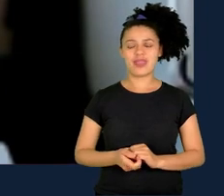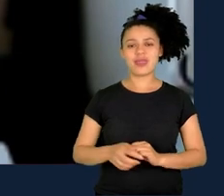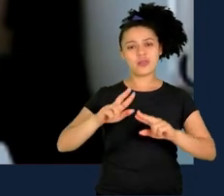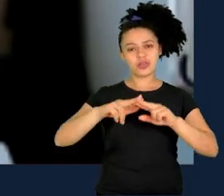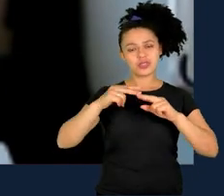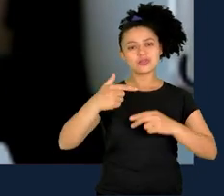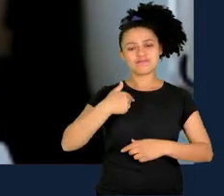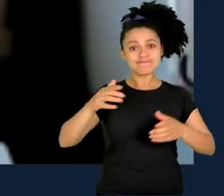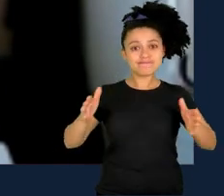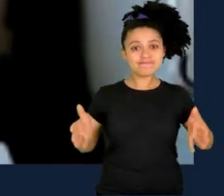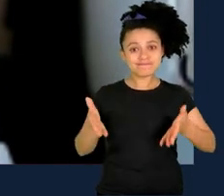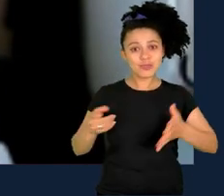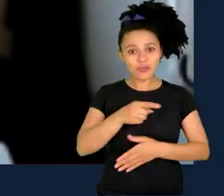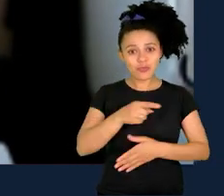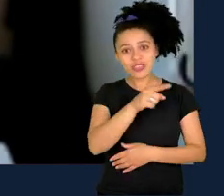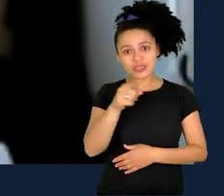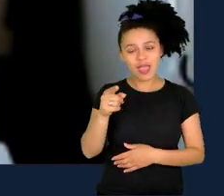encorajaria